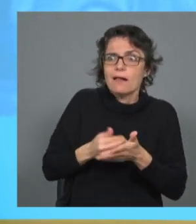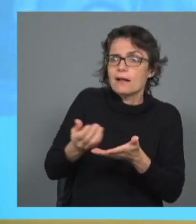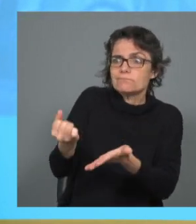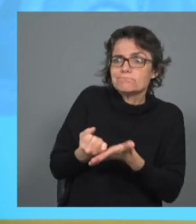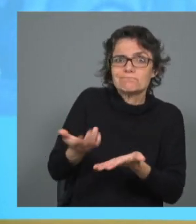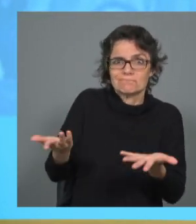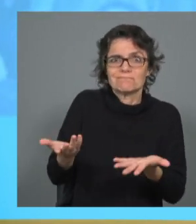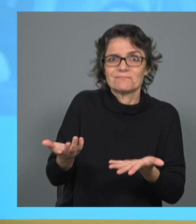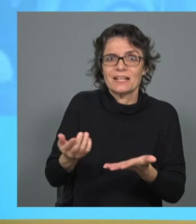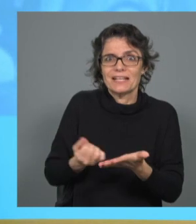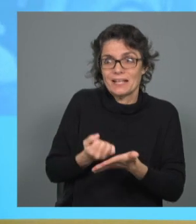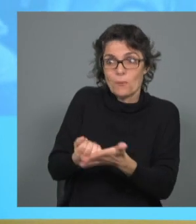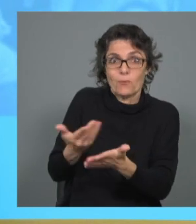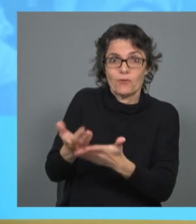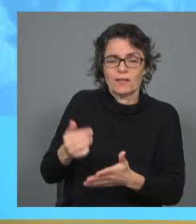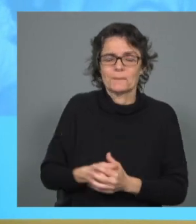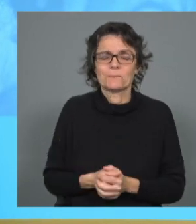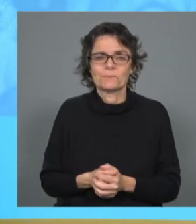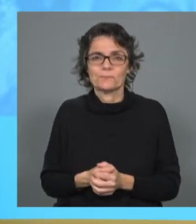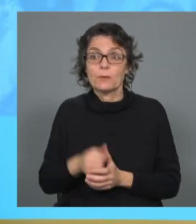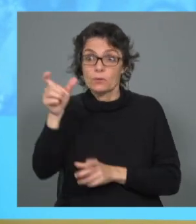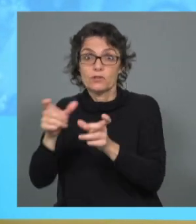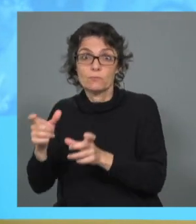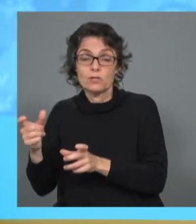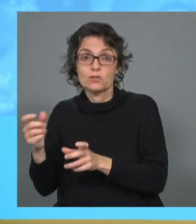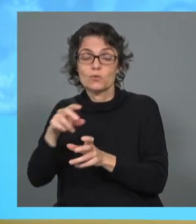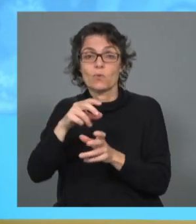não é? E, portanto, essas pessoas estavam lá,